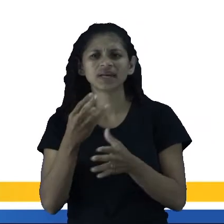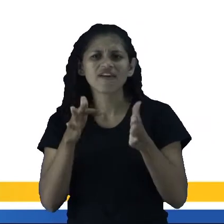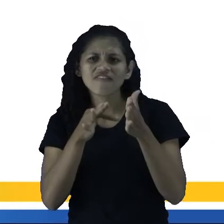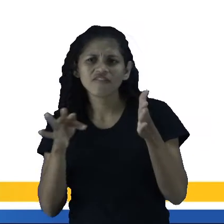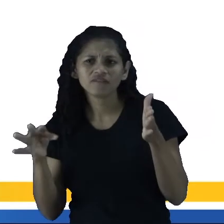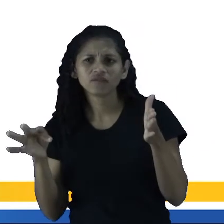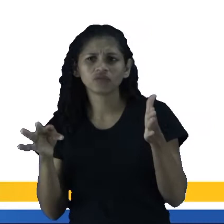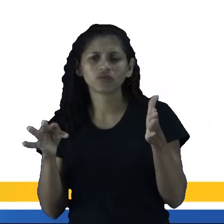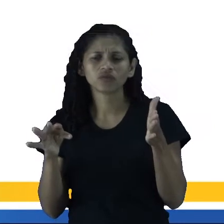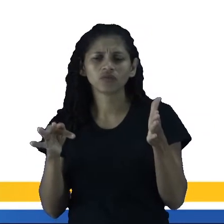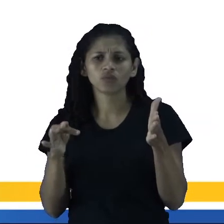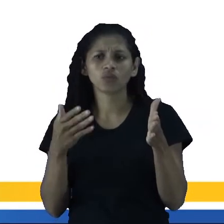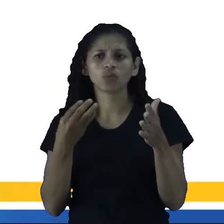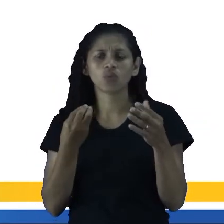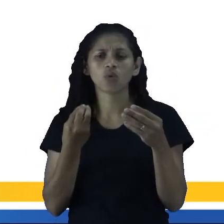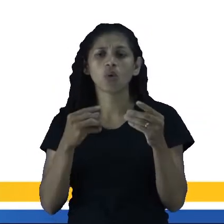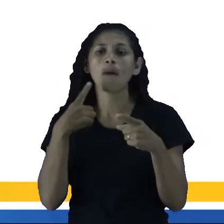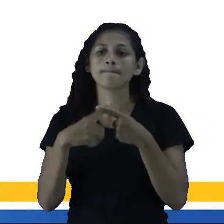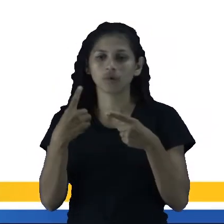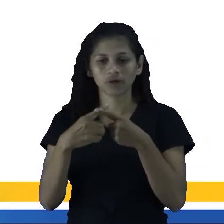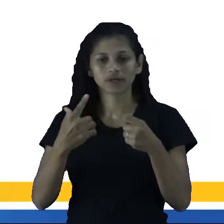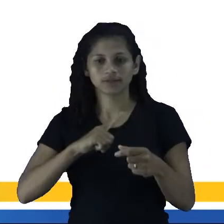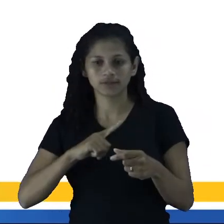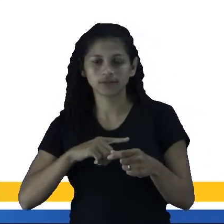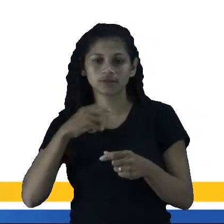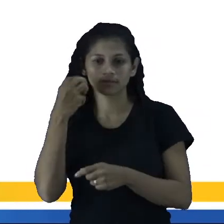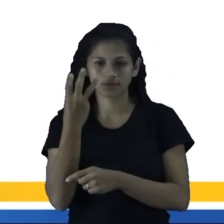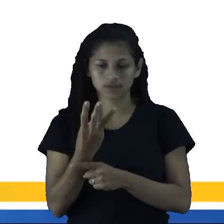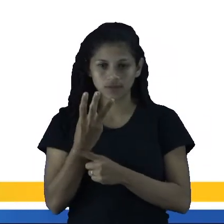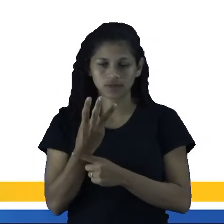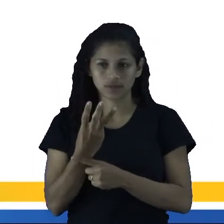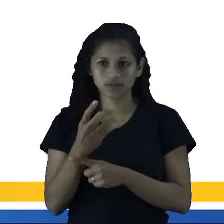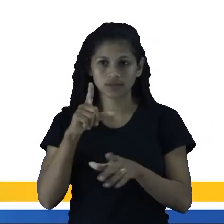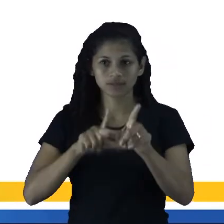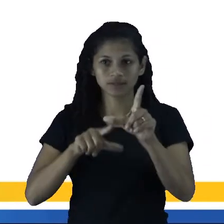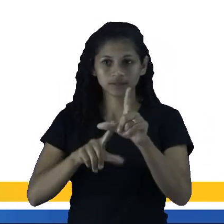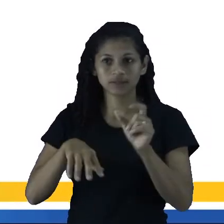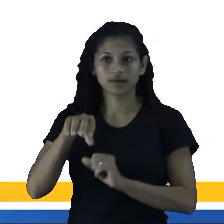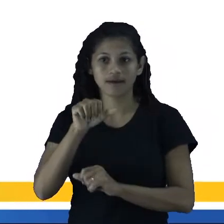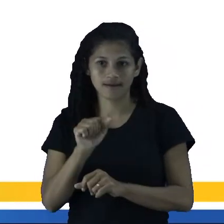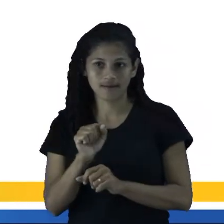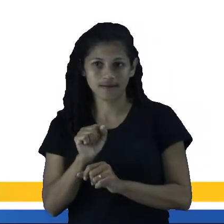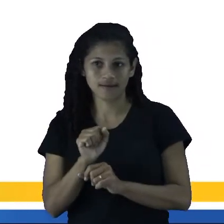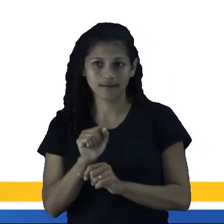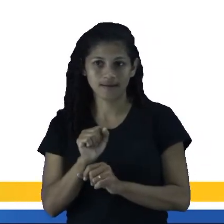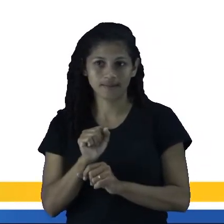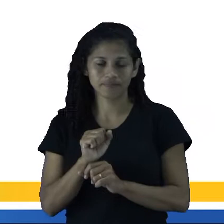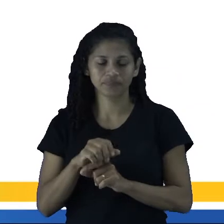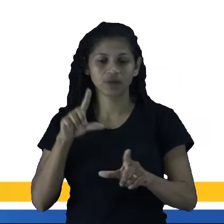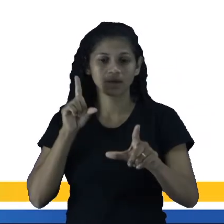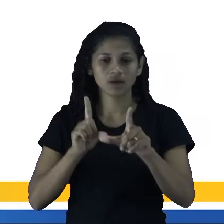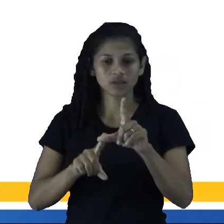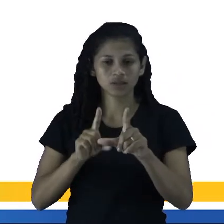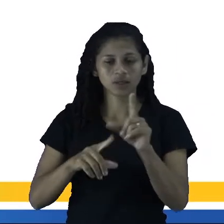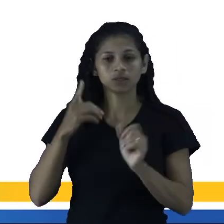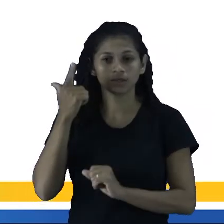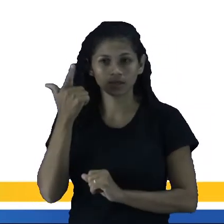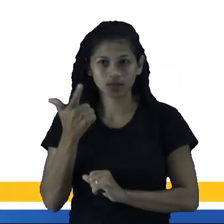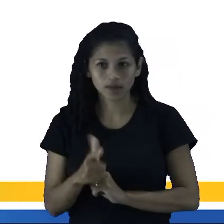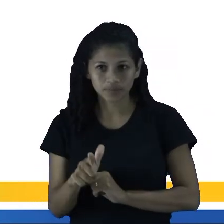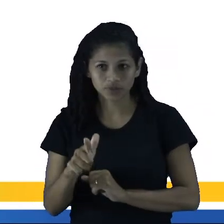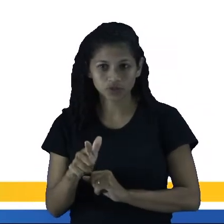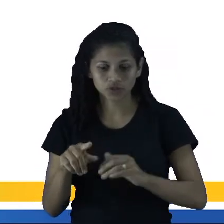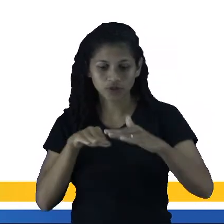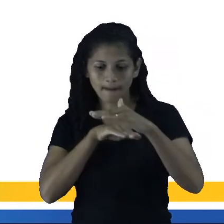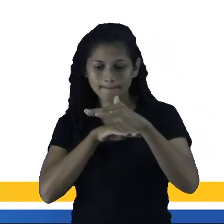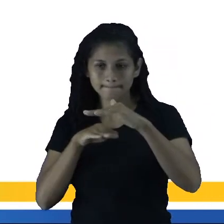tem 3 letras As. E esse 2 são 2 Ns. Quer dizer que as letras repetidas vão ficar